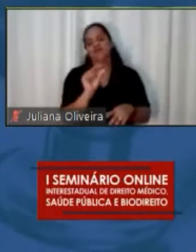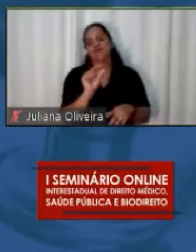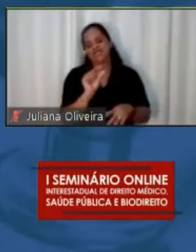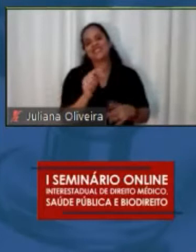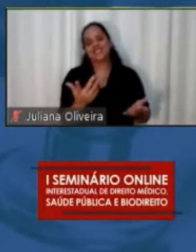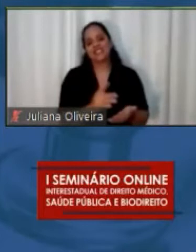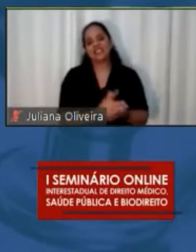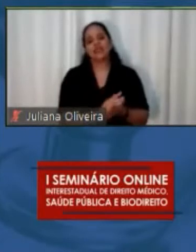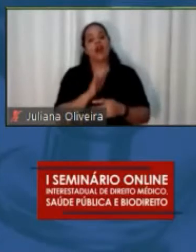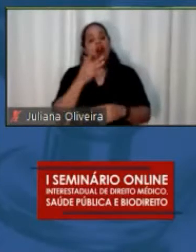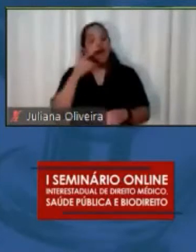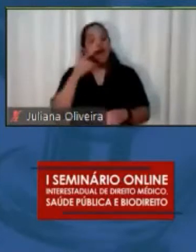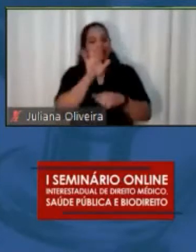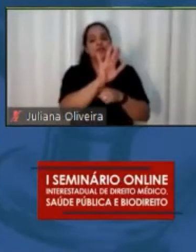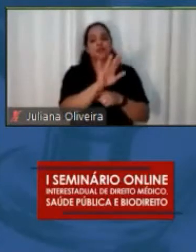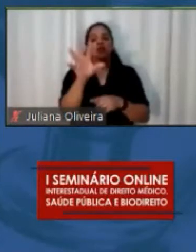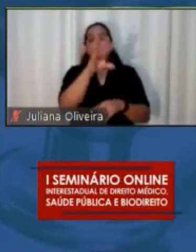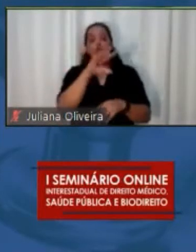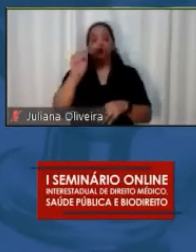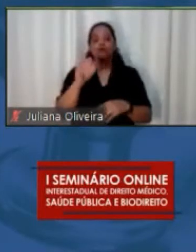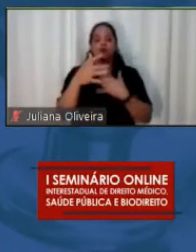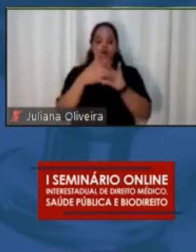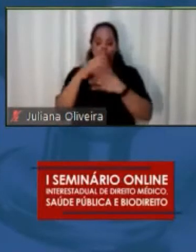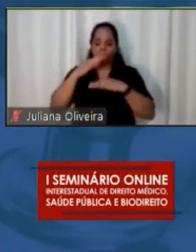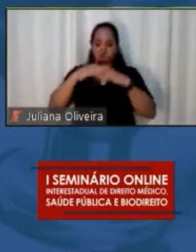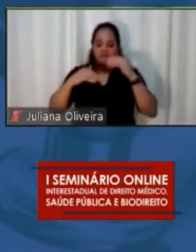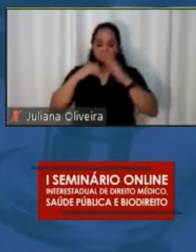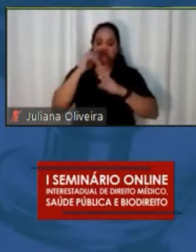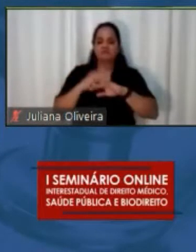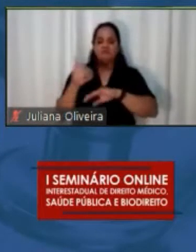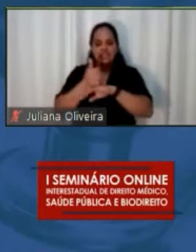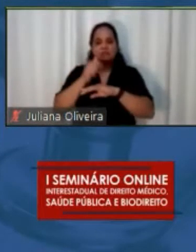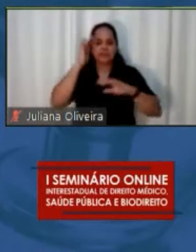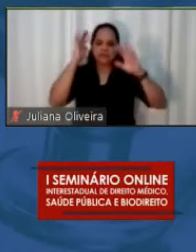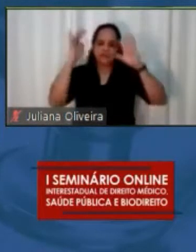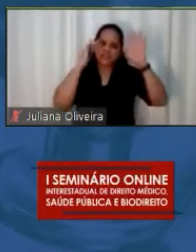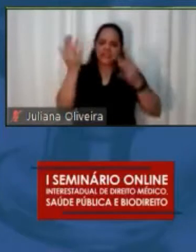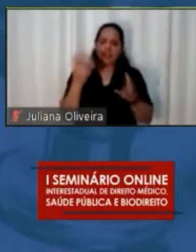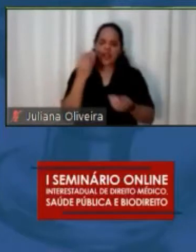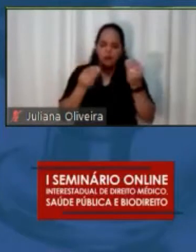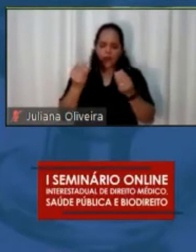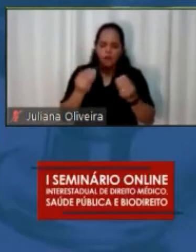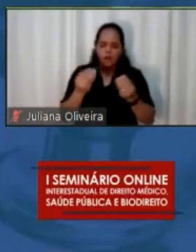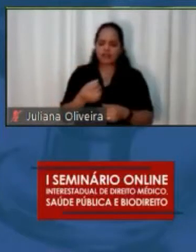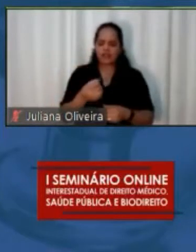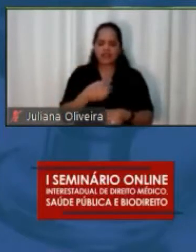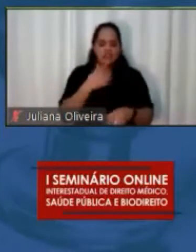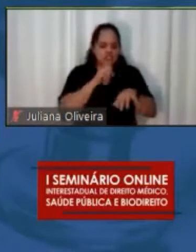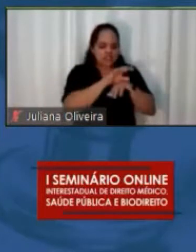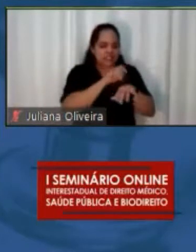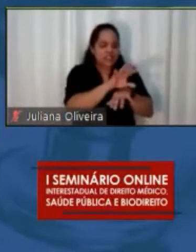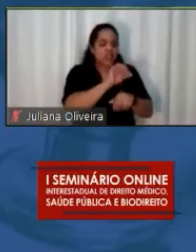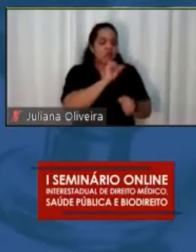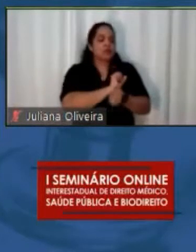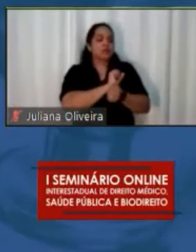deve todos os profissionais levarem em consideração para reduzir sangramento e reduzir transfusão.